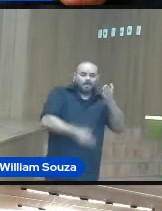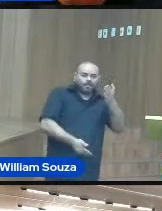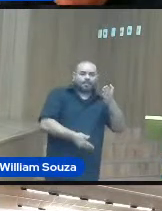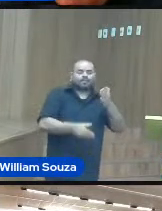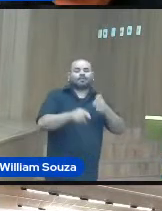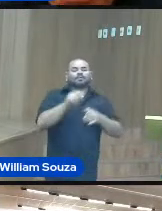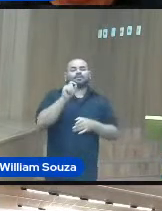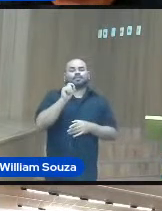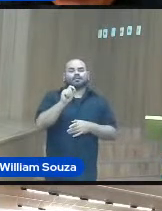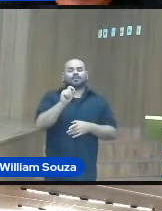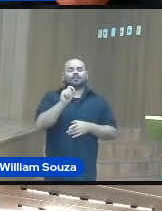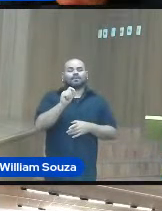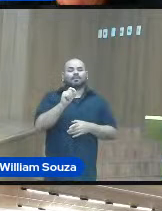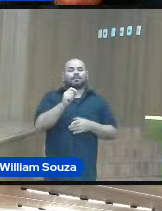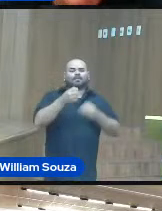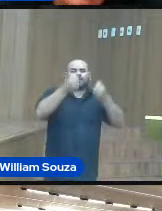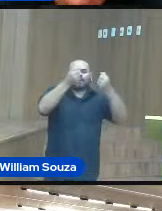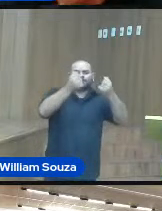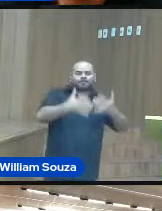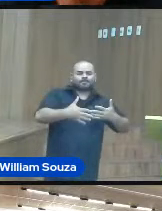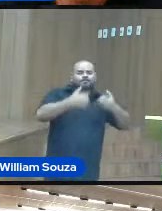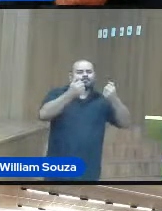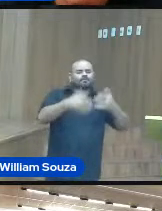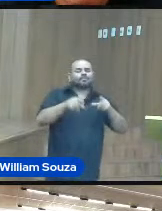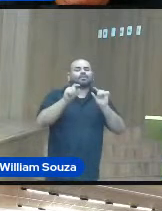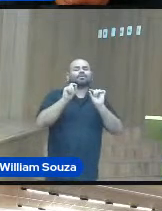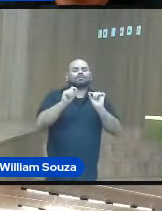colocaram esse discurso de que